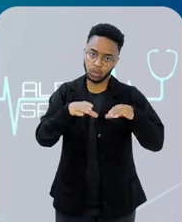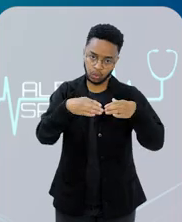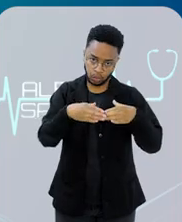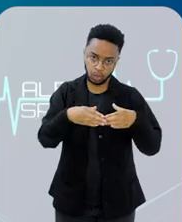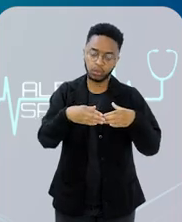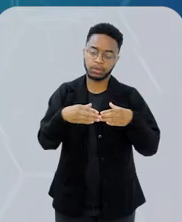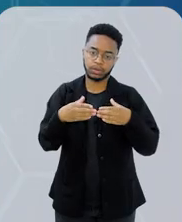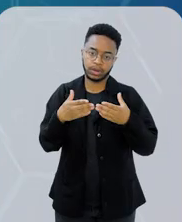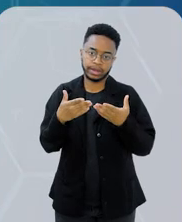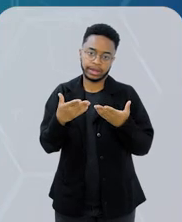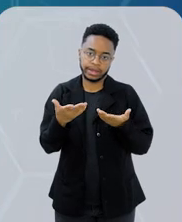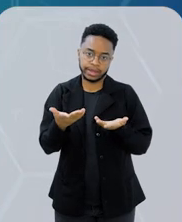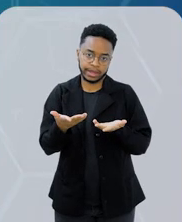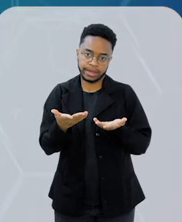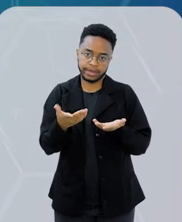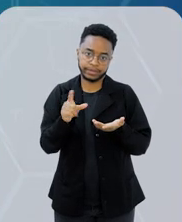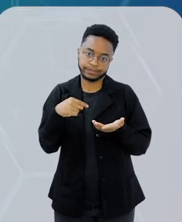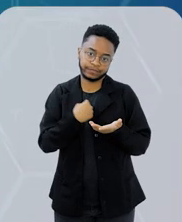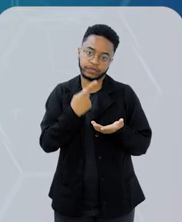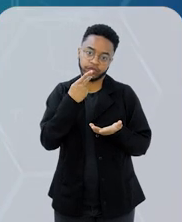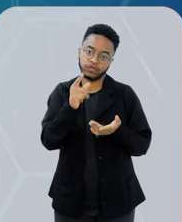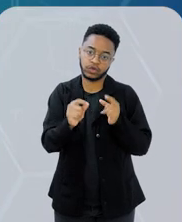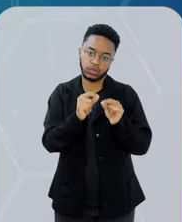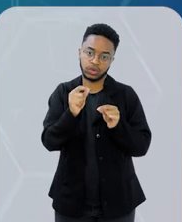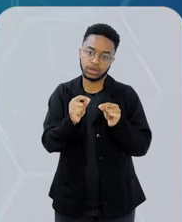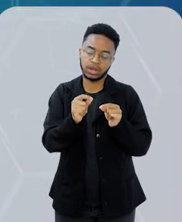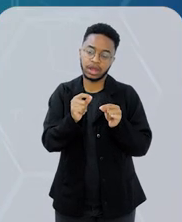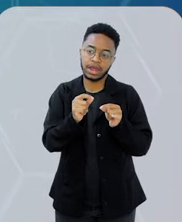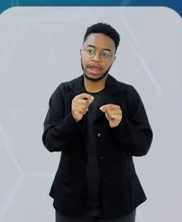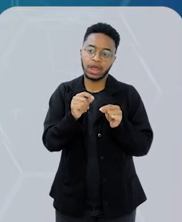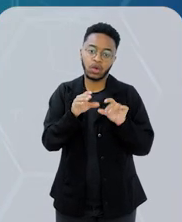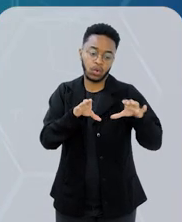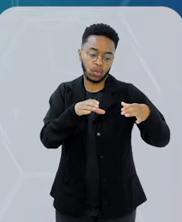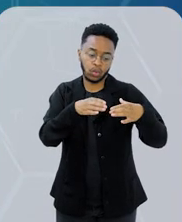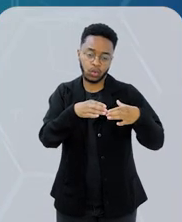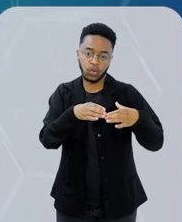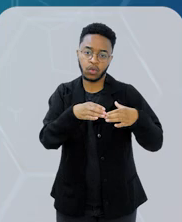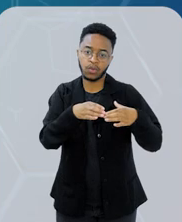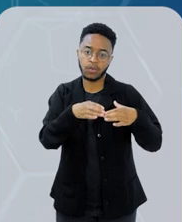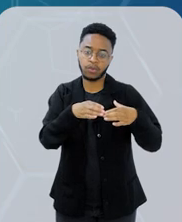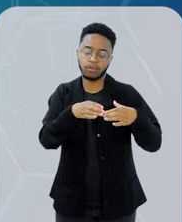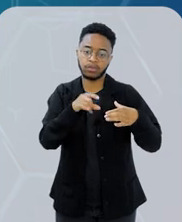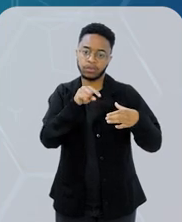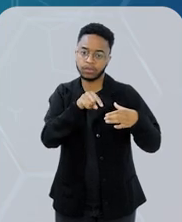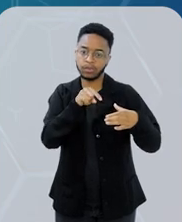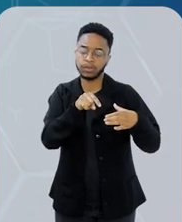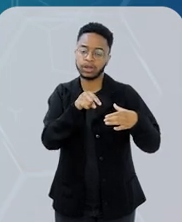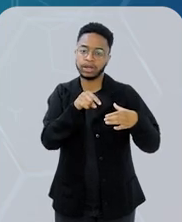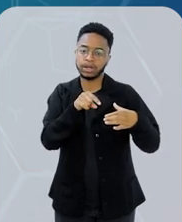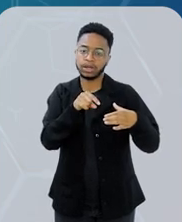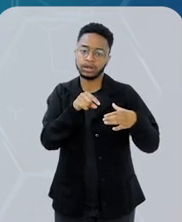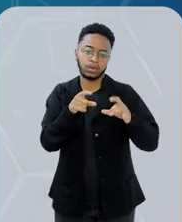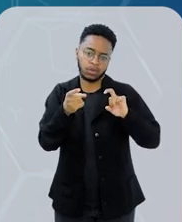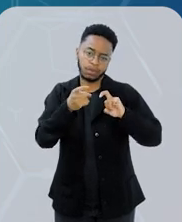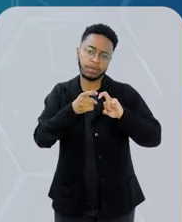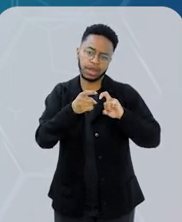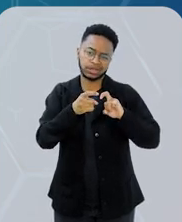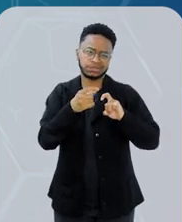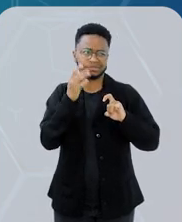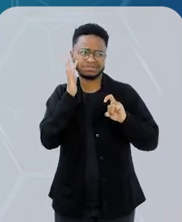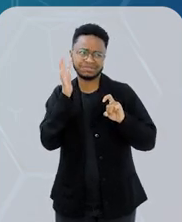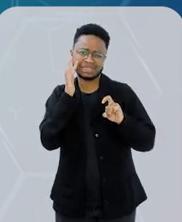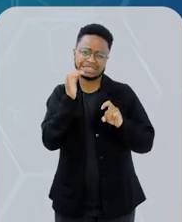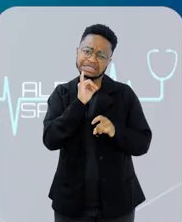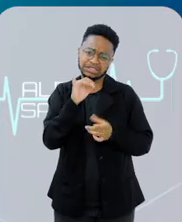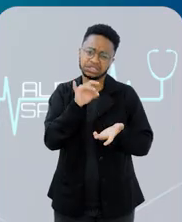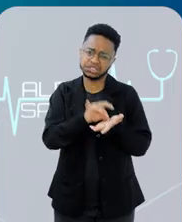meio pacientes que são que a gente chama ali no limite, que Até o próprio médico se